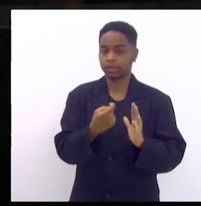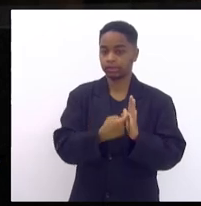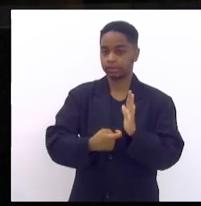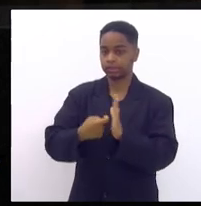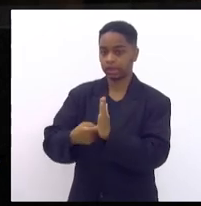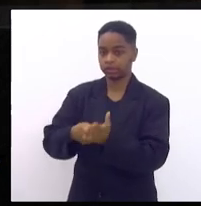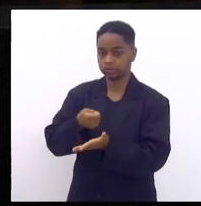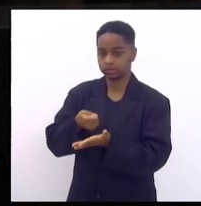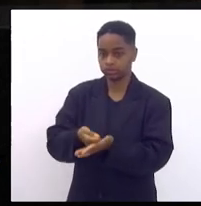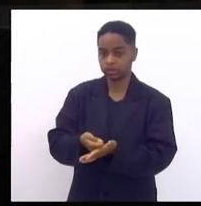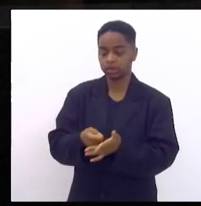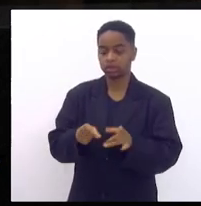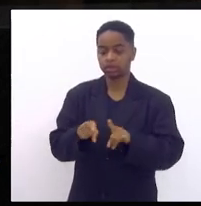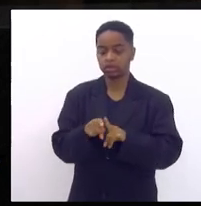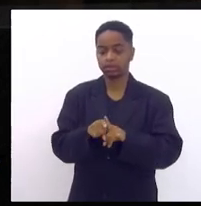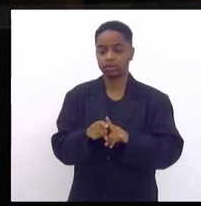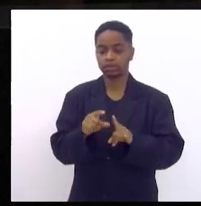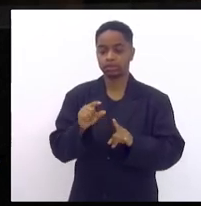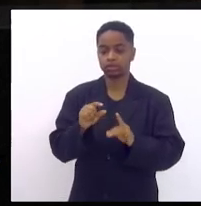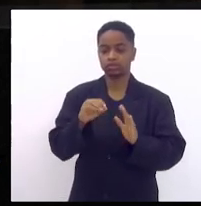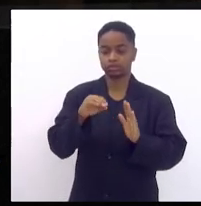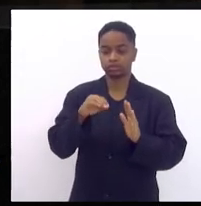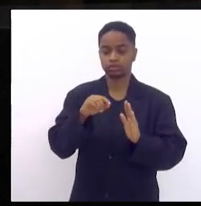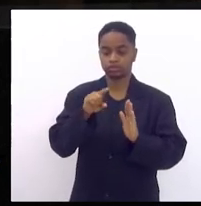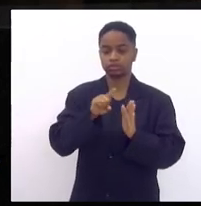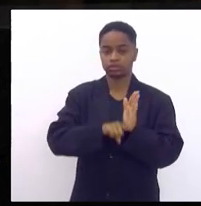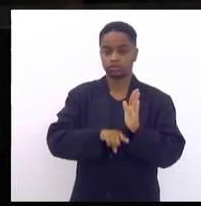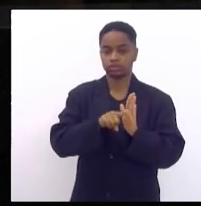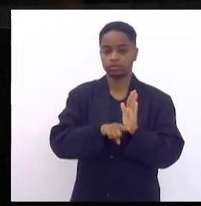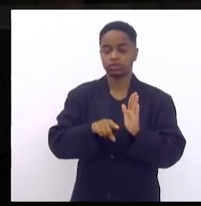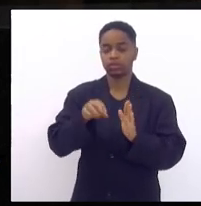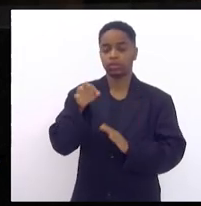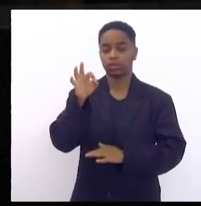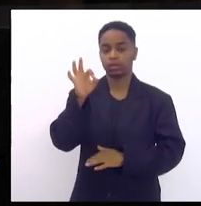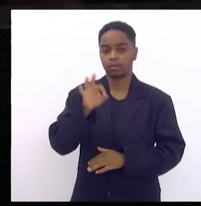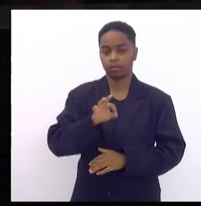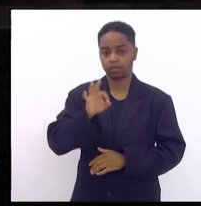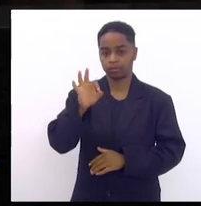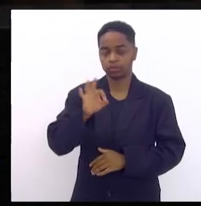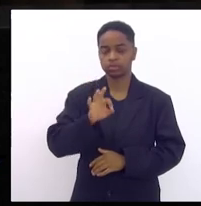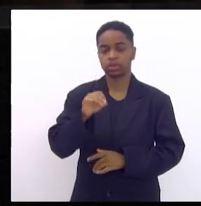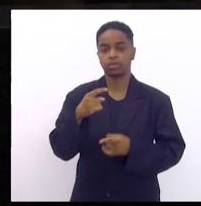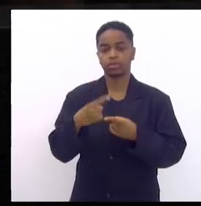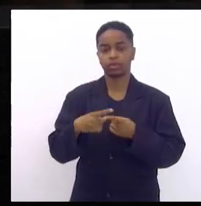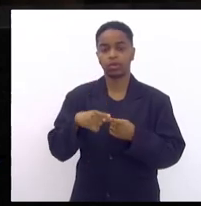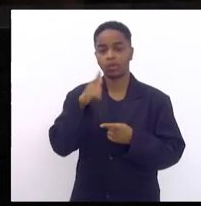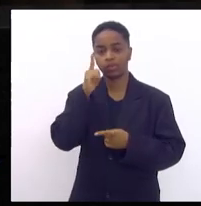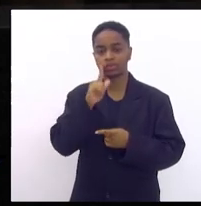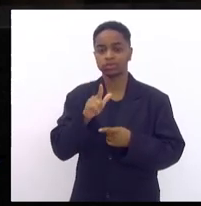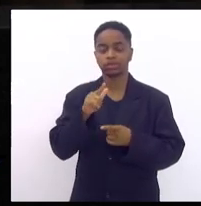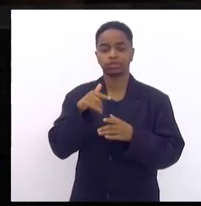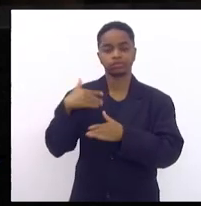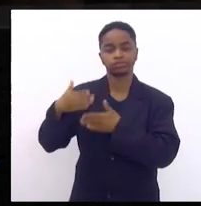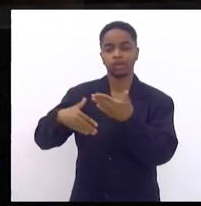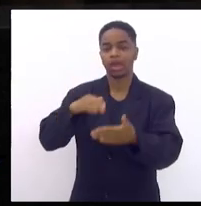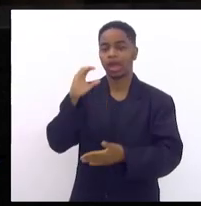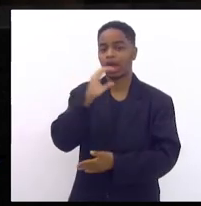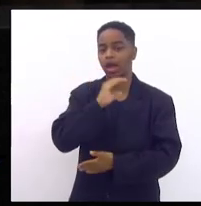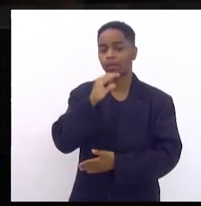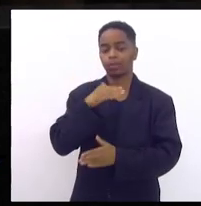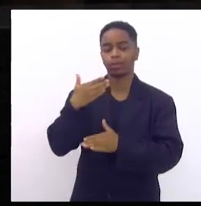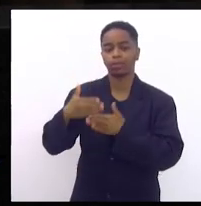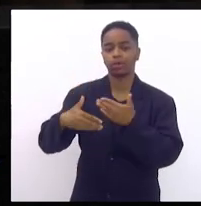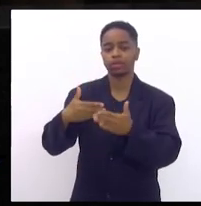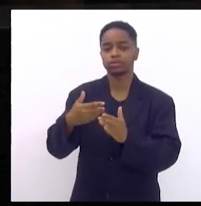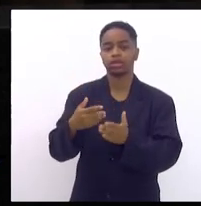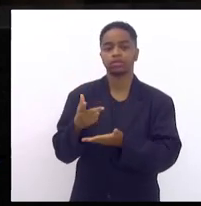a diminuição de alíquotas, o que poderá dar mais agilidade aos processos tributários, como